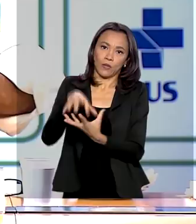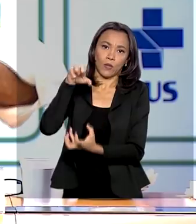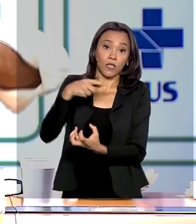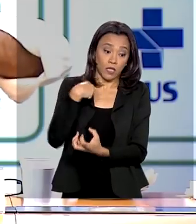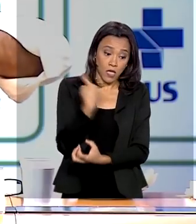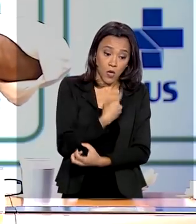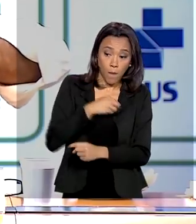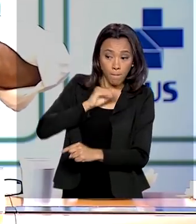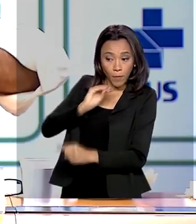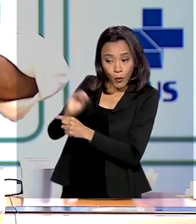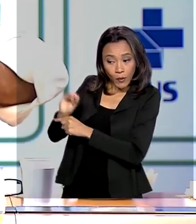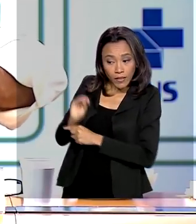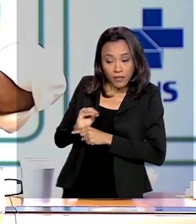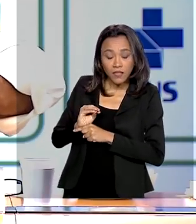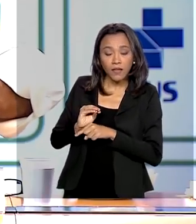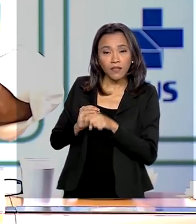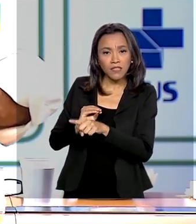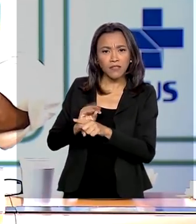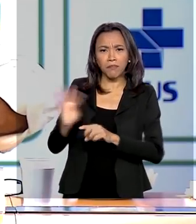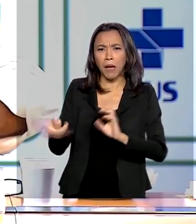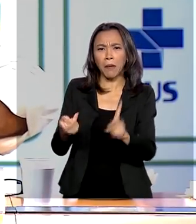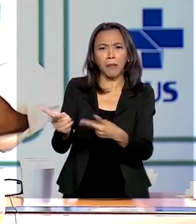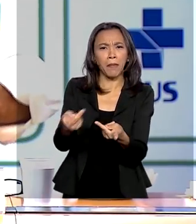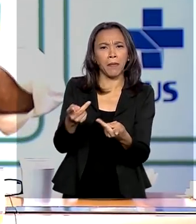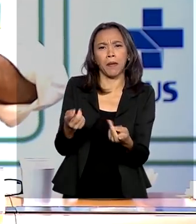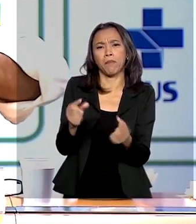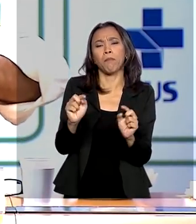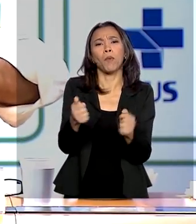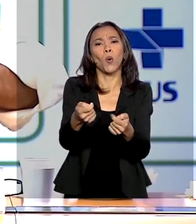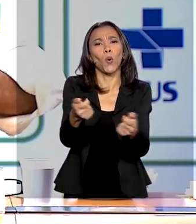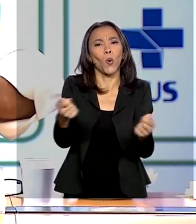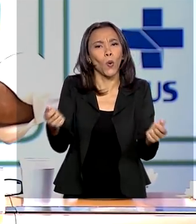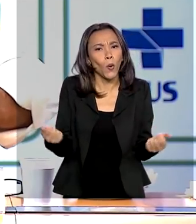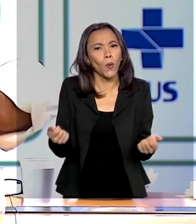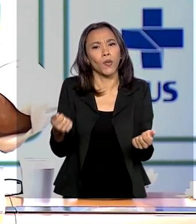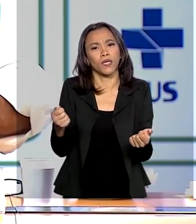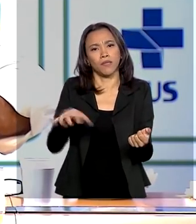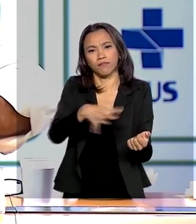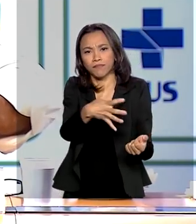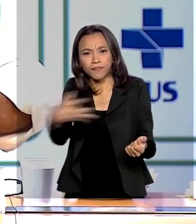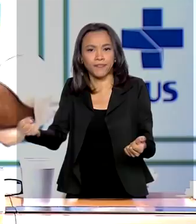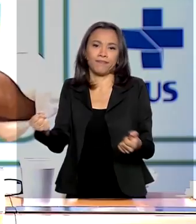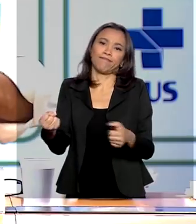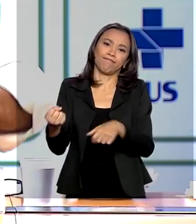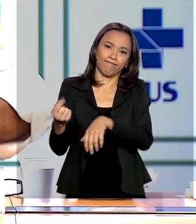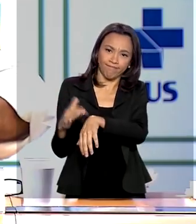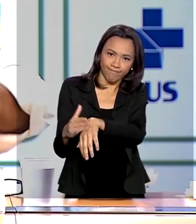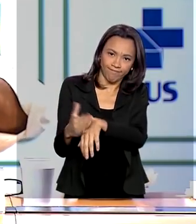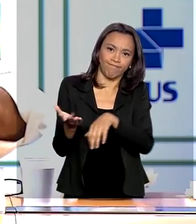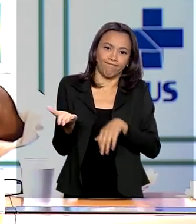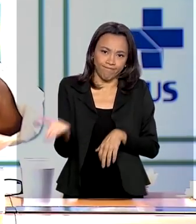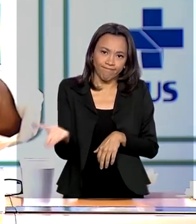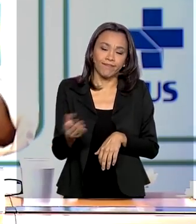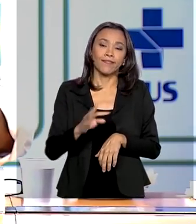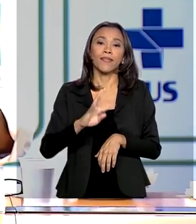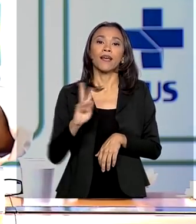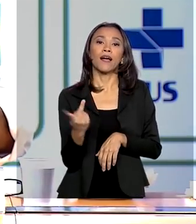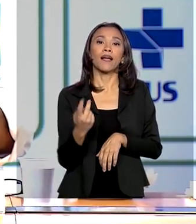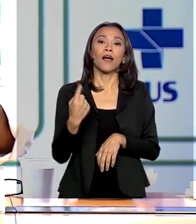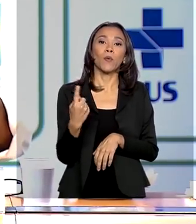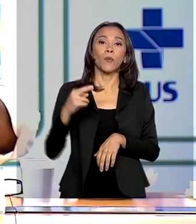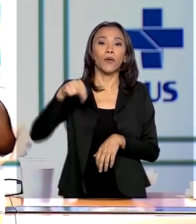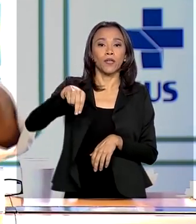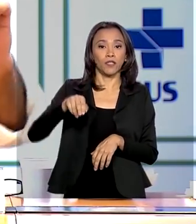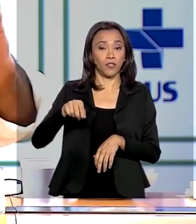protejo, eu tenho menos casos de influenza, menos casos de H1N1. Ou seja, eu diminuo